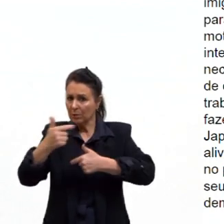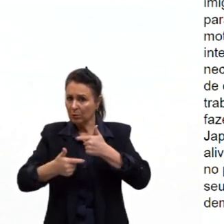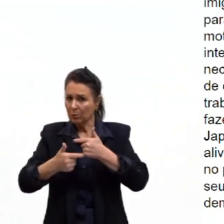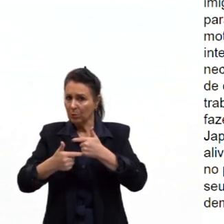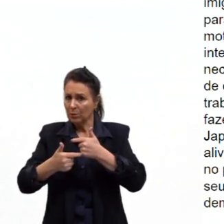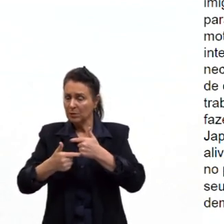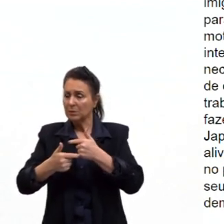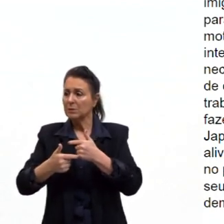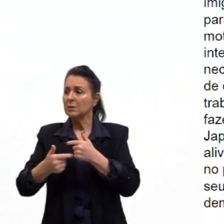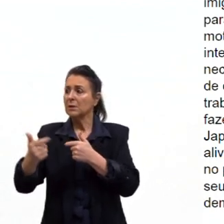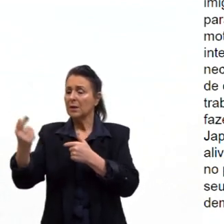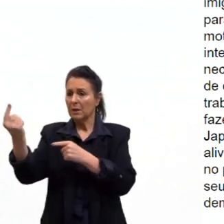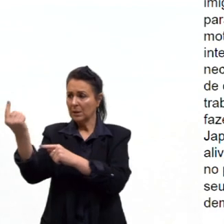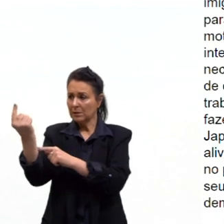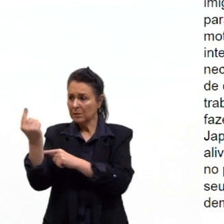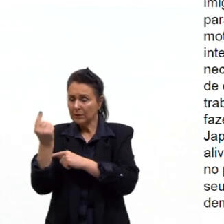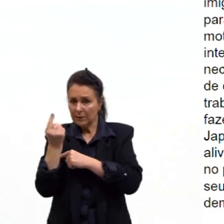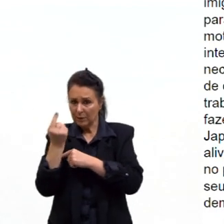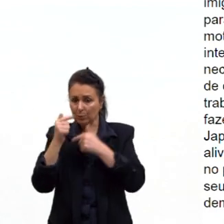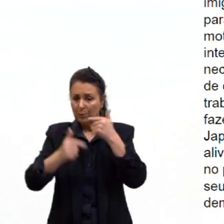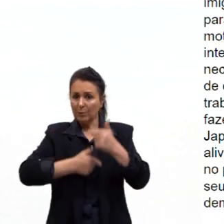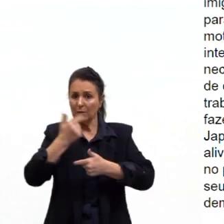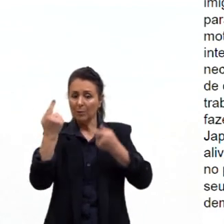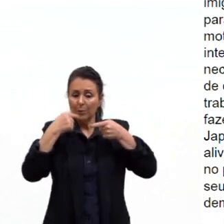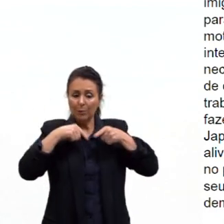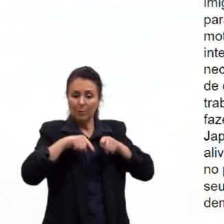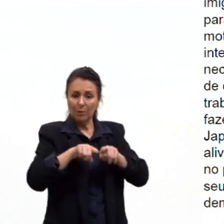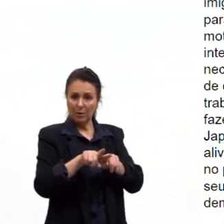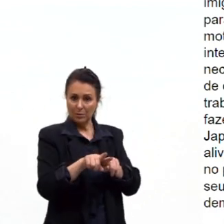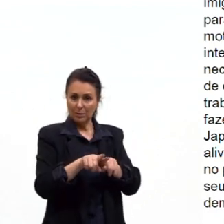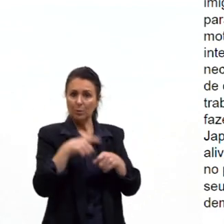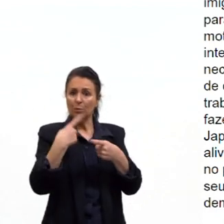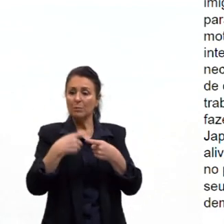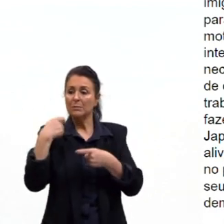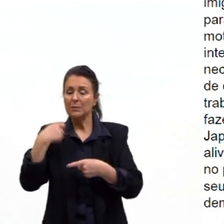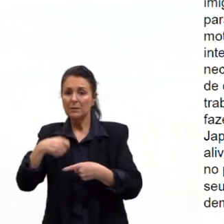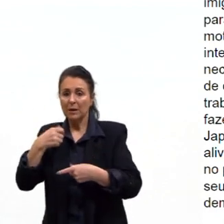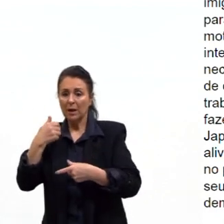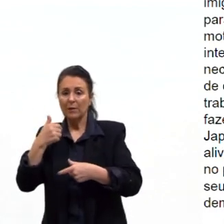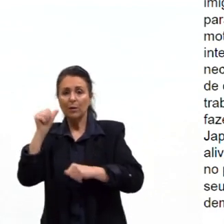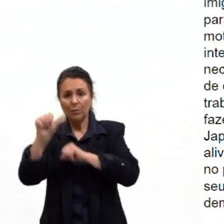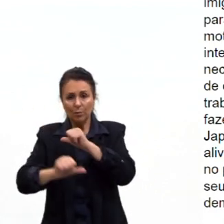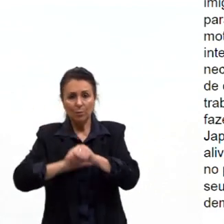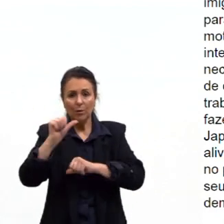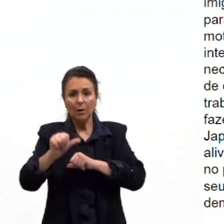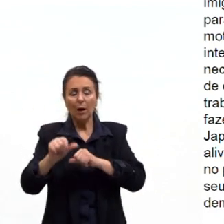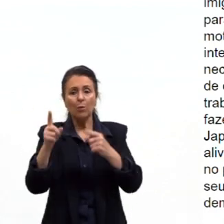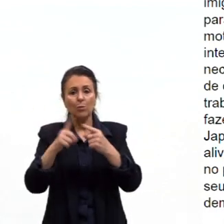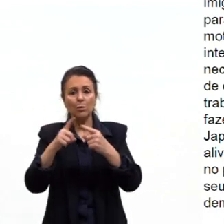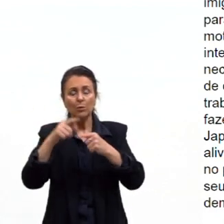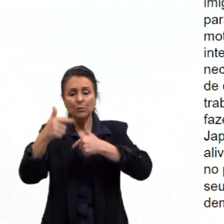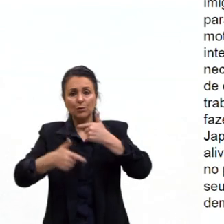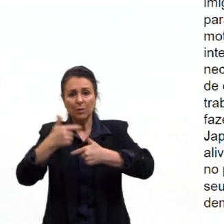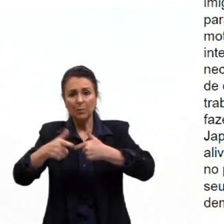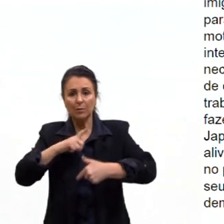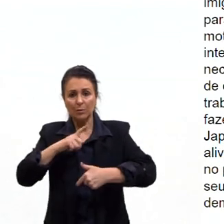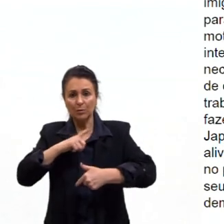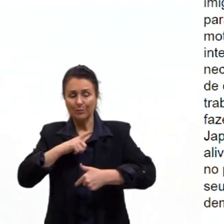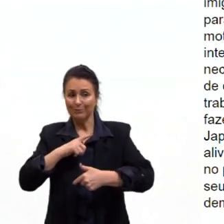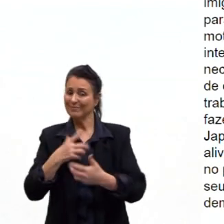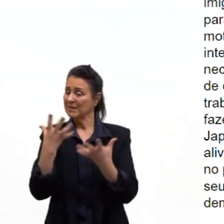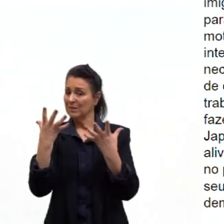para nesse sistema de parceria para suprir a necessidade né da troca de mão de obra não não foi muito